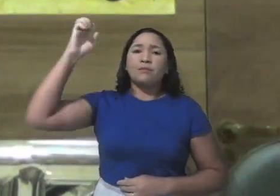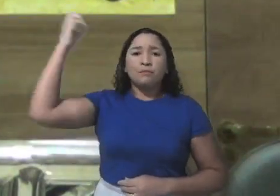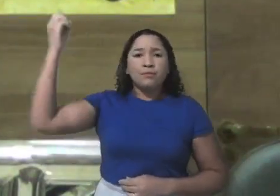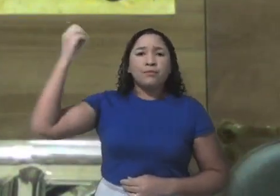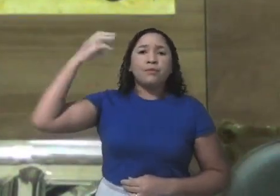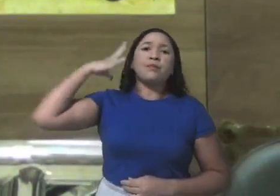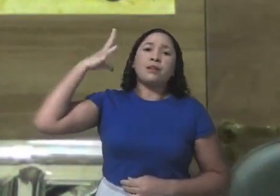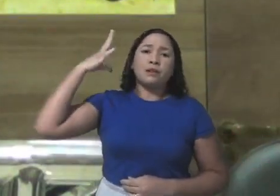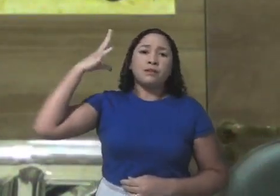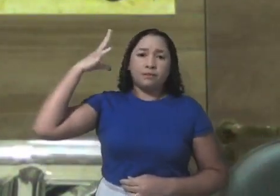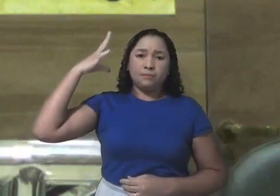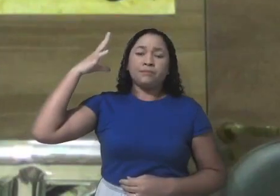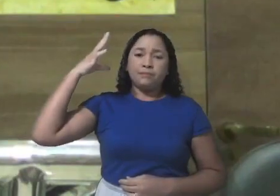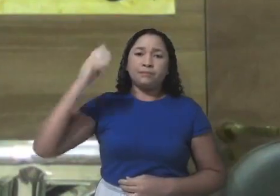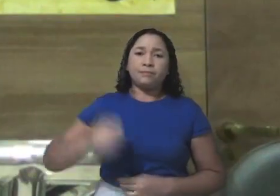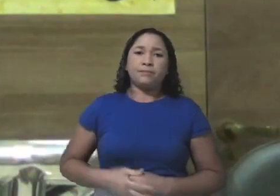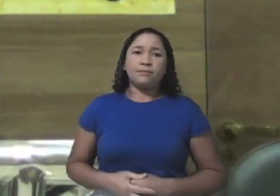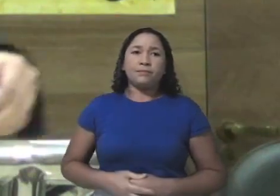Meus irmãos,